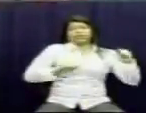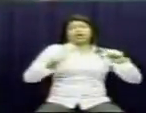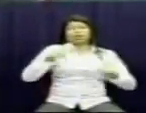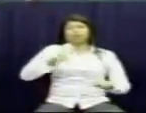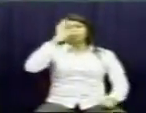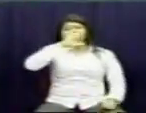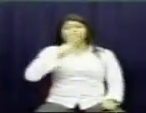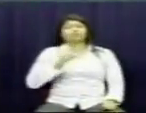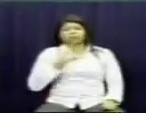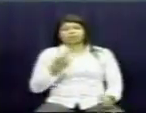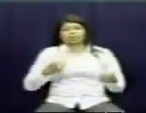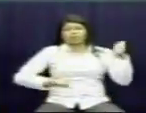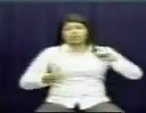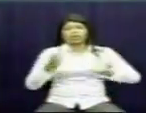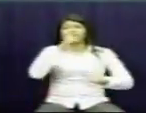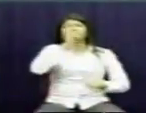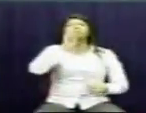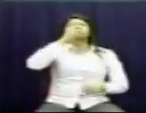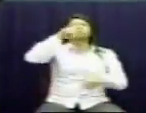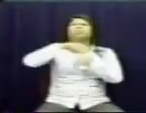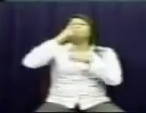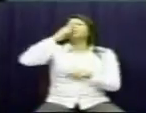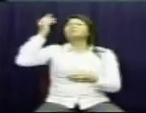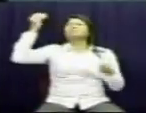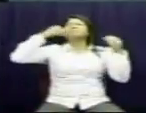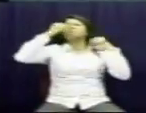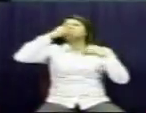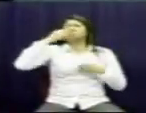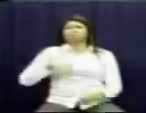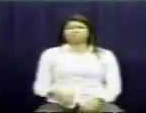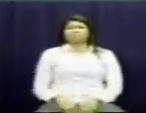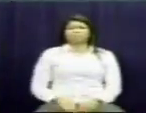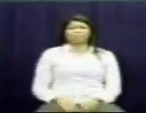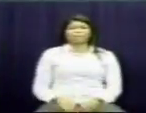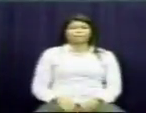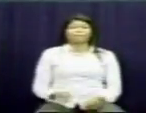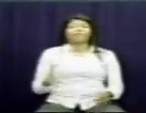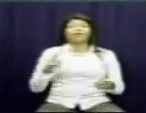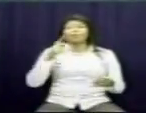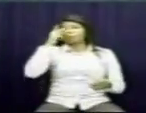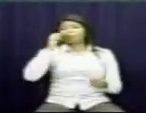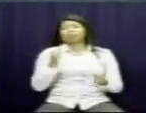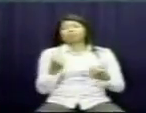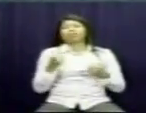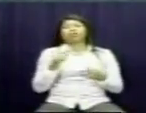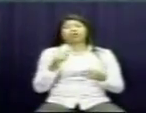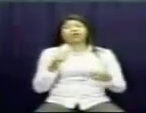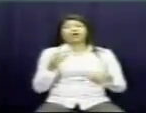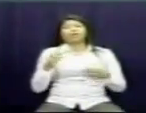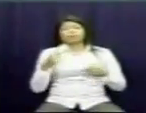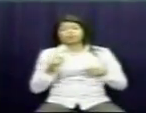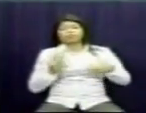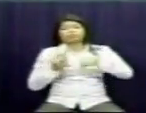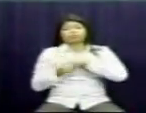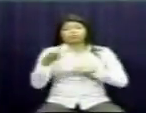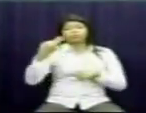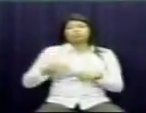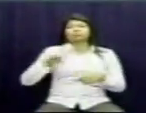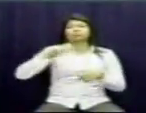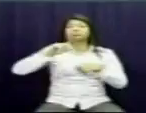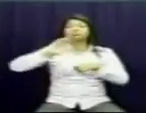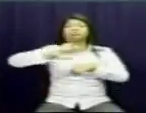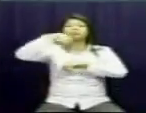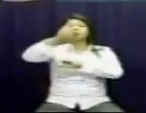de uma concorrência de quem se forma fora do país, e não é bem isso.